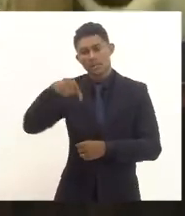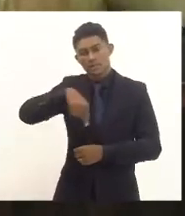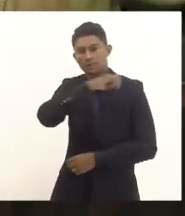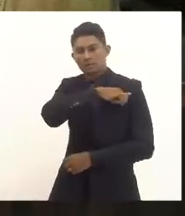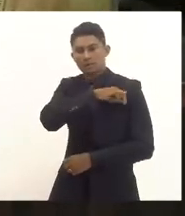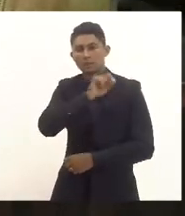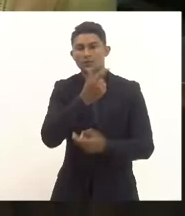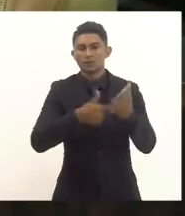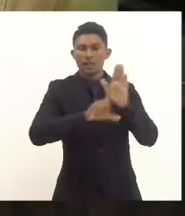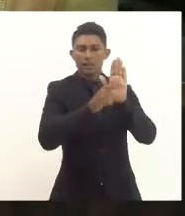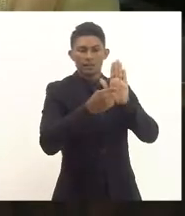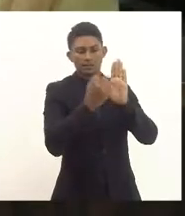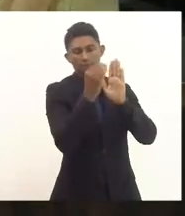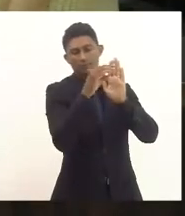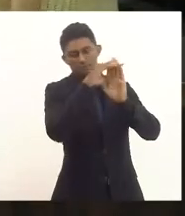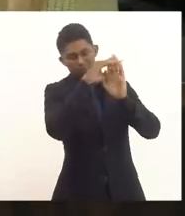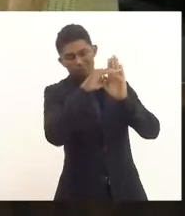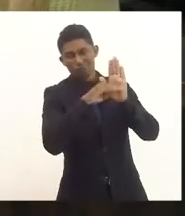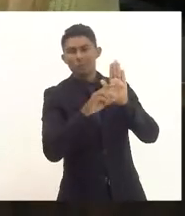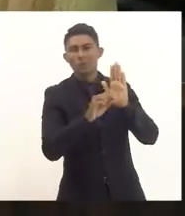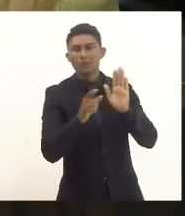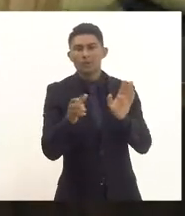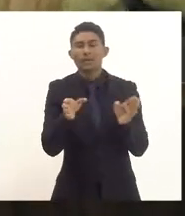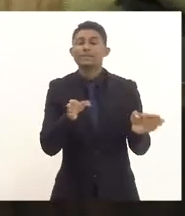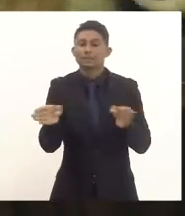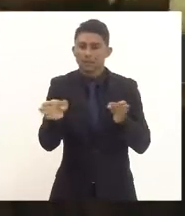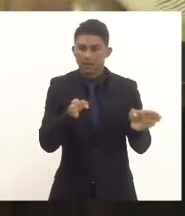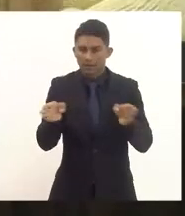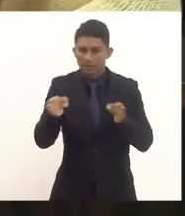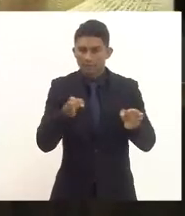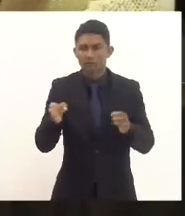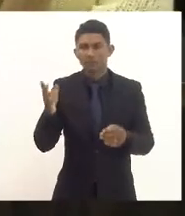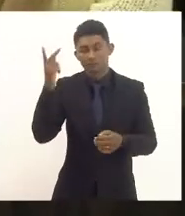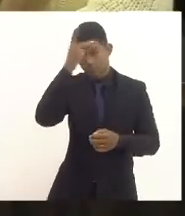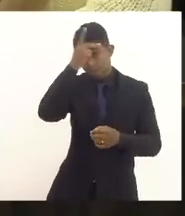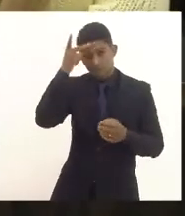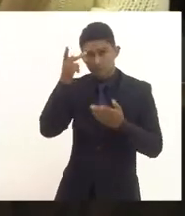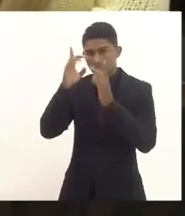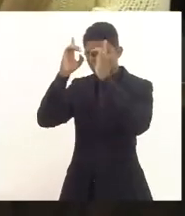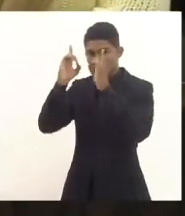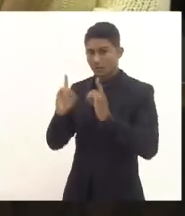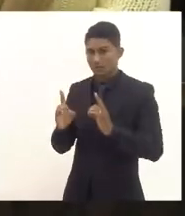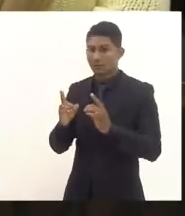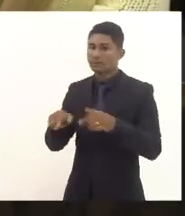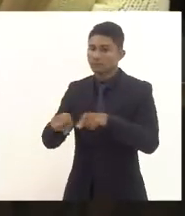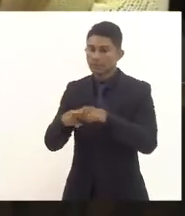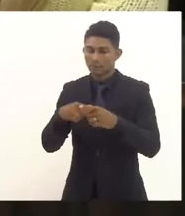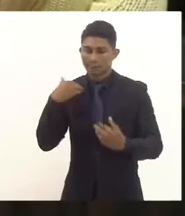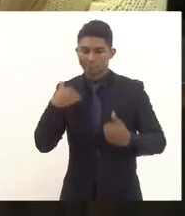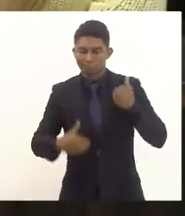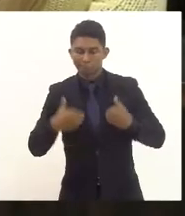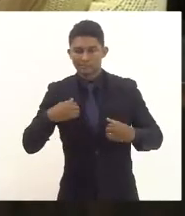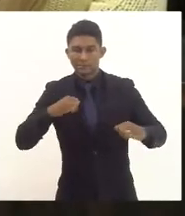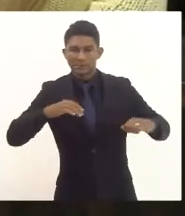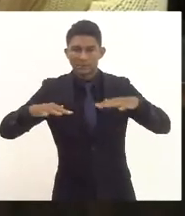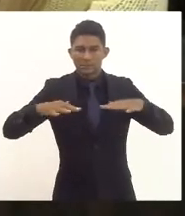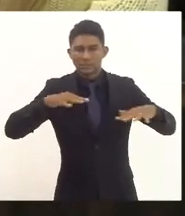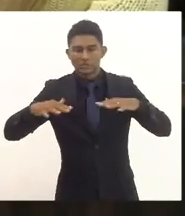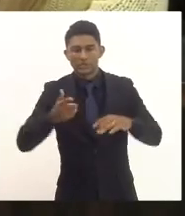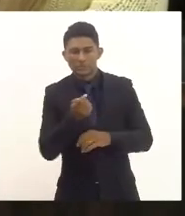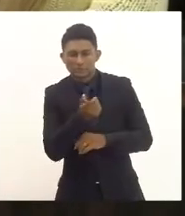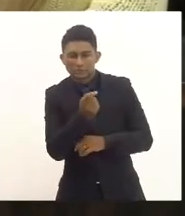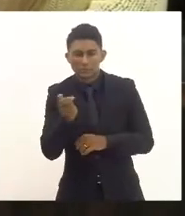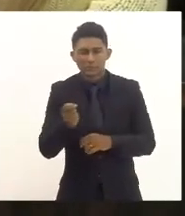Janeiro a lei de diretrizes para a promoção de acessibilidade das pessoas com deficiência e mobilidade reduzida e dá outras